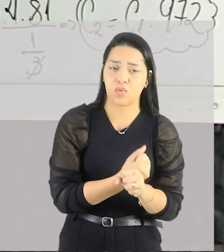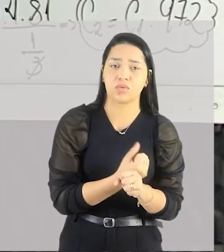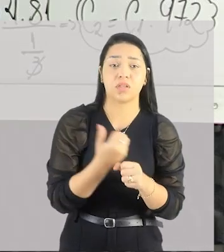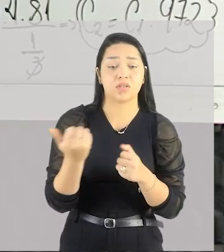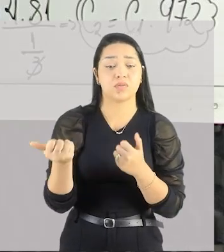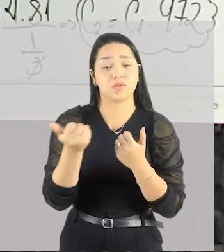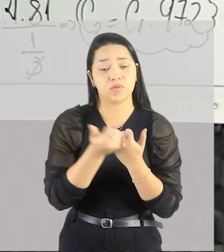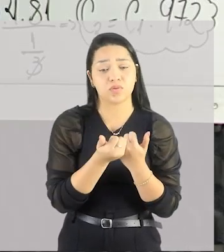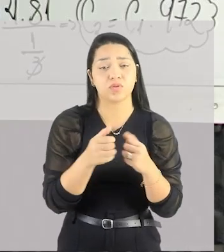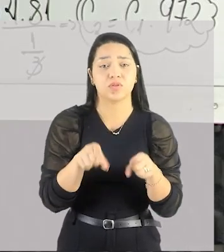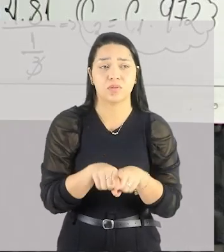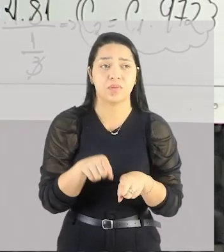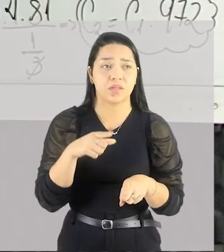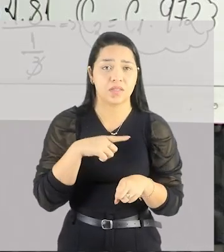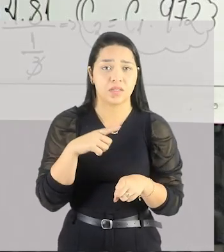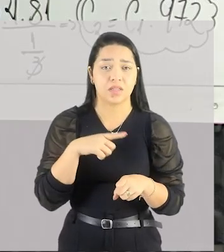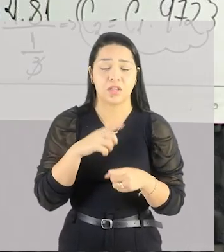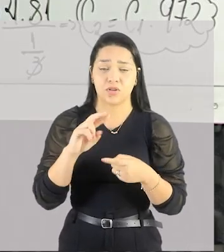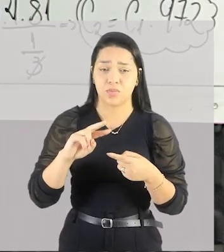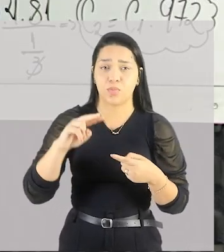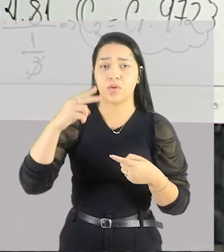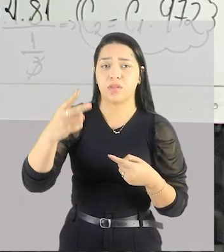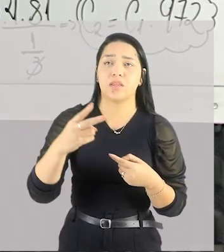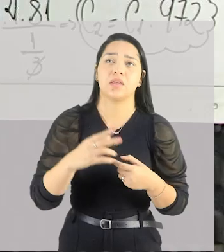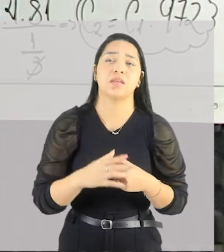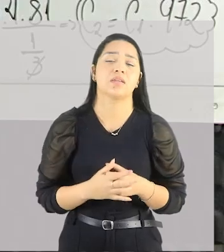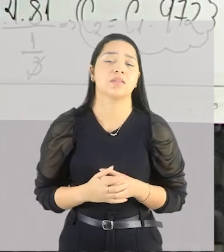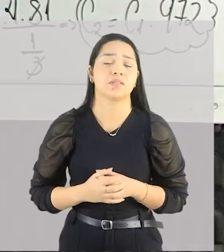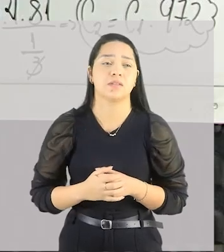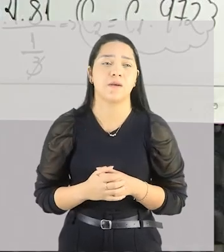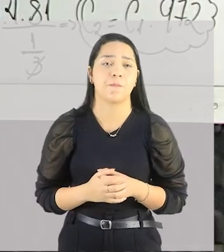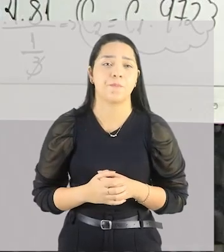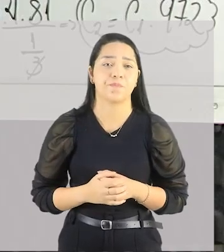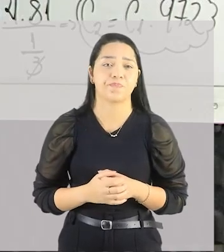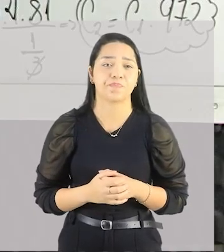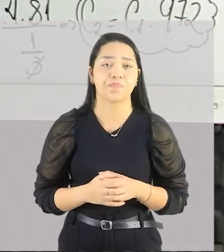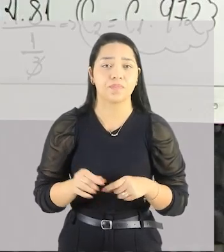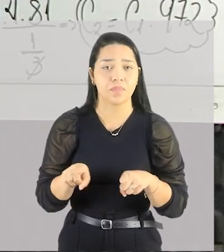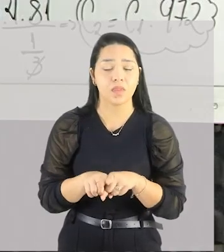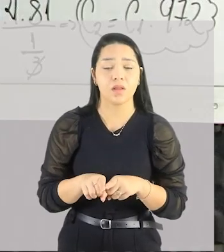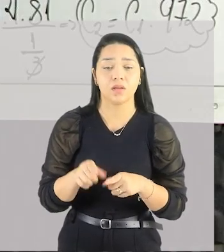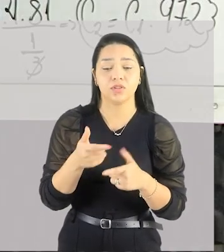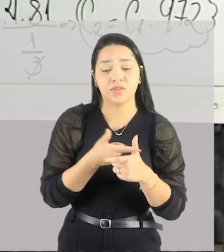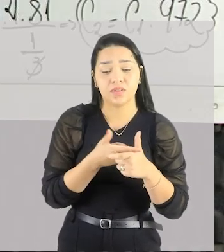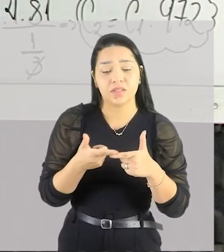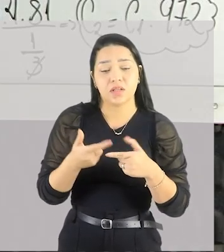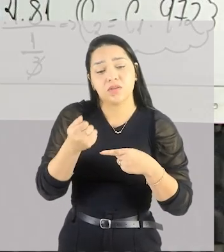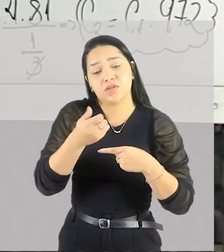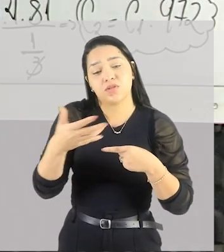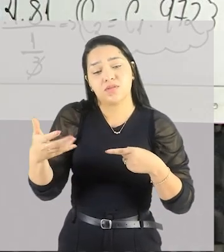81. Fazendo a multiplicação 12 vezes 81, vai dar exatamente